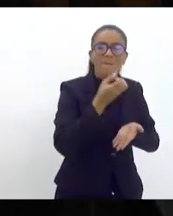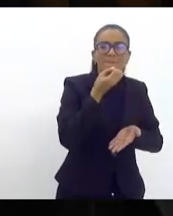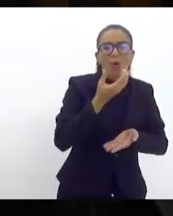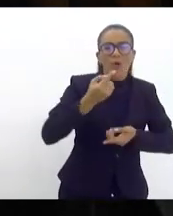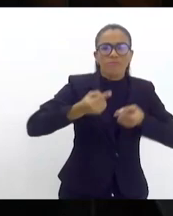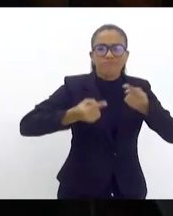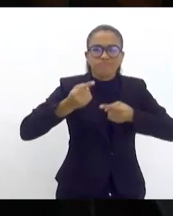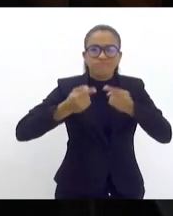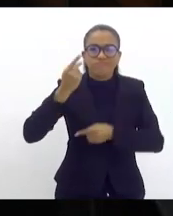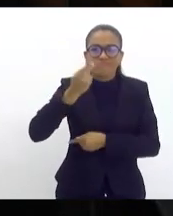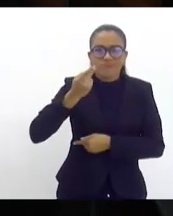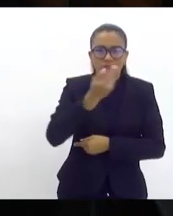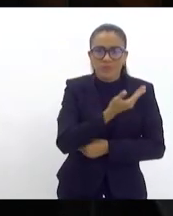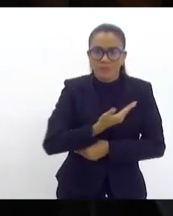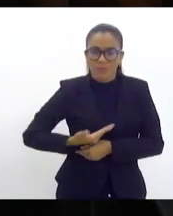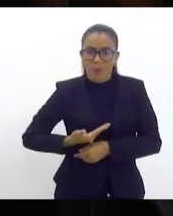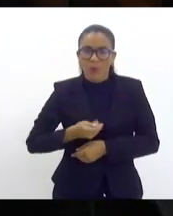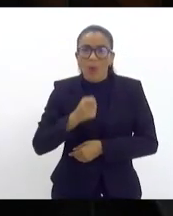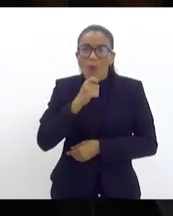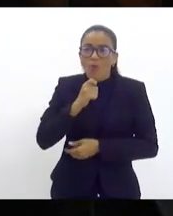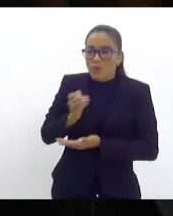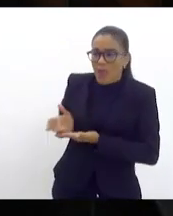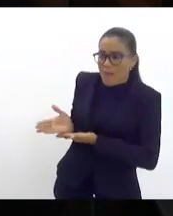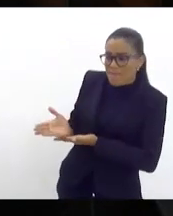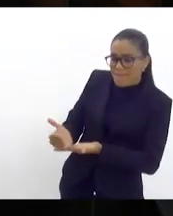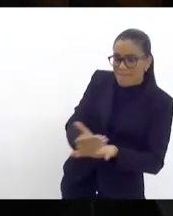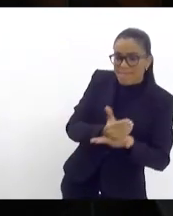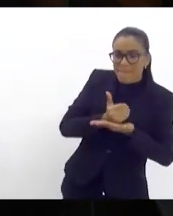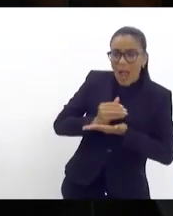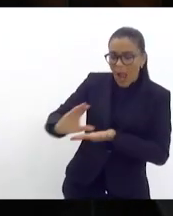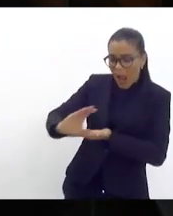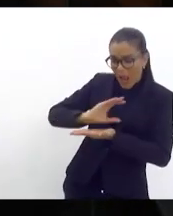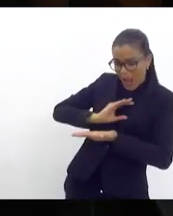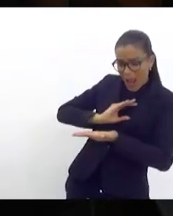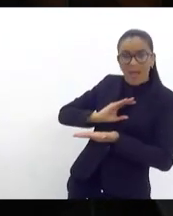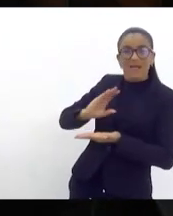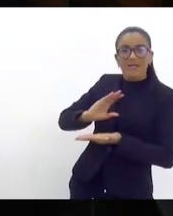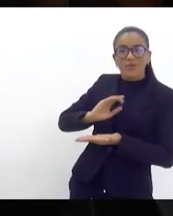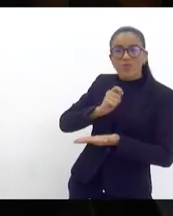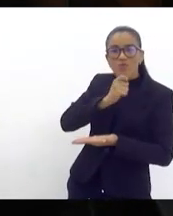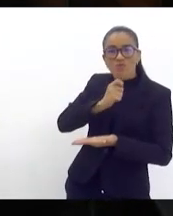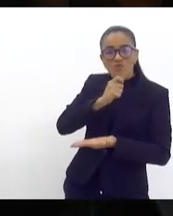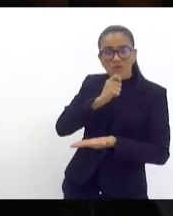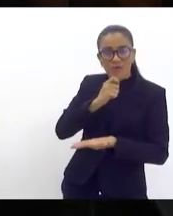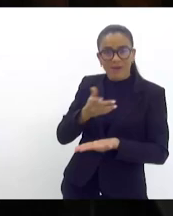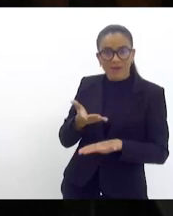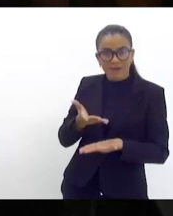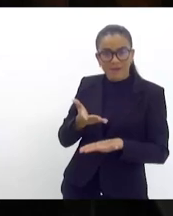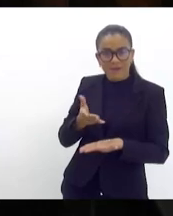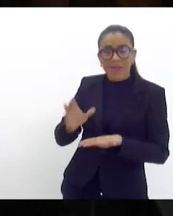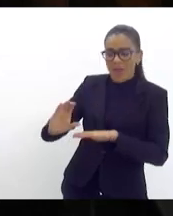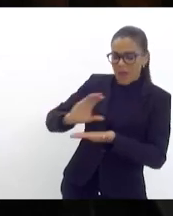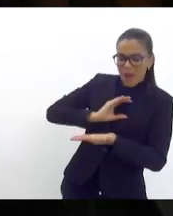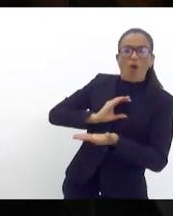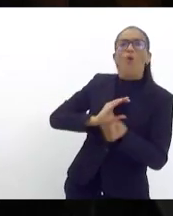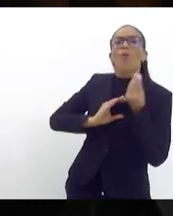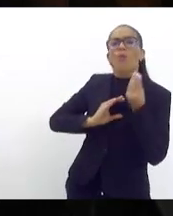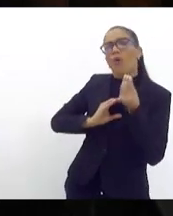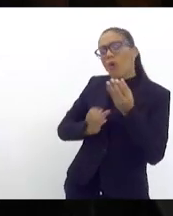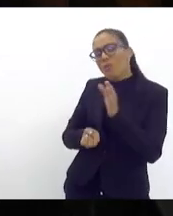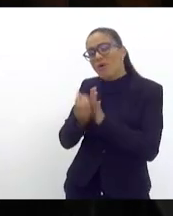políticas públicas sem arrecadação e arrecadação deriva de que